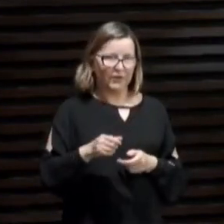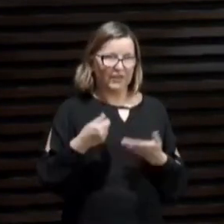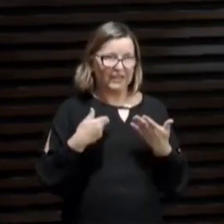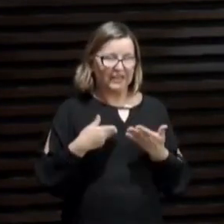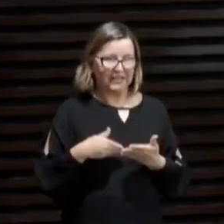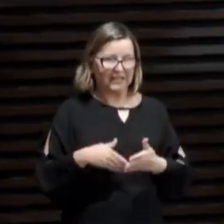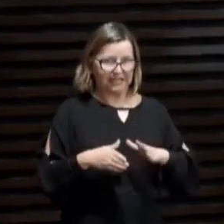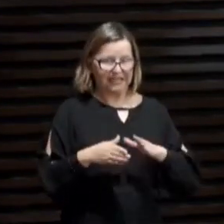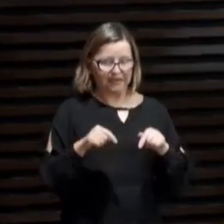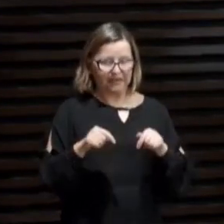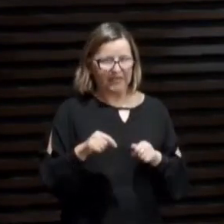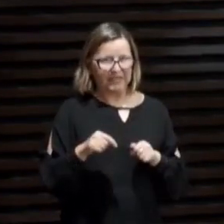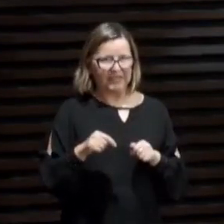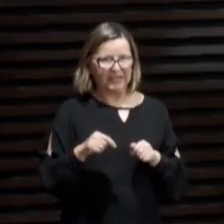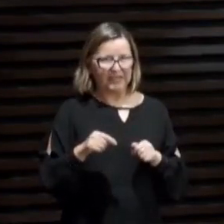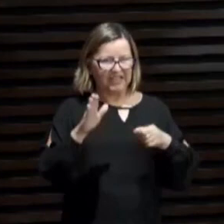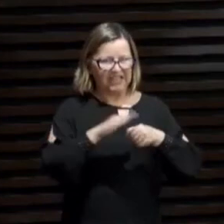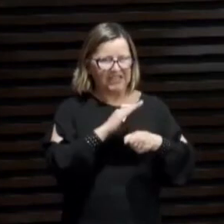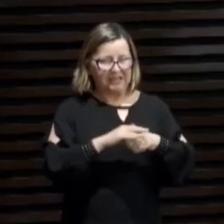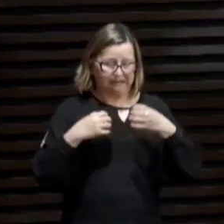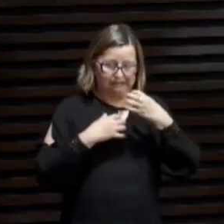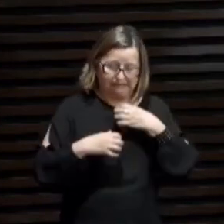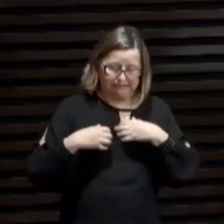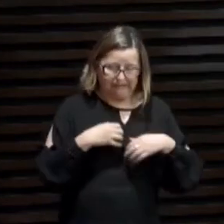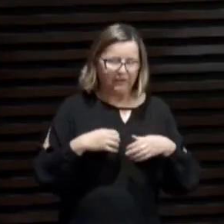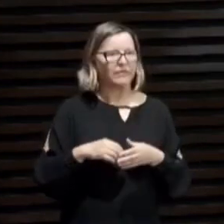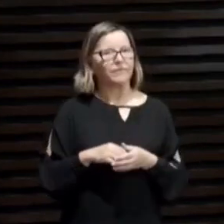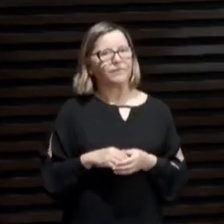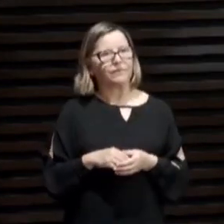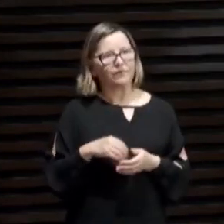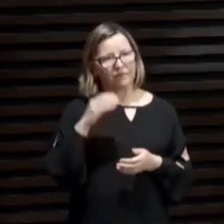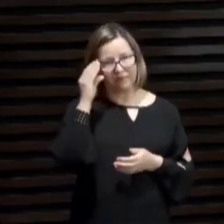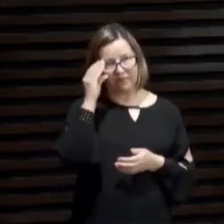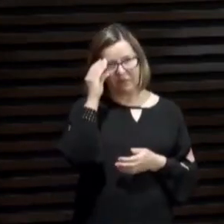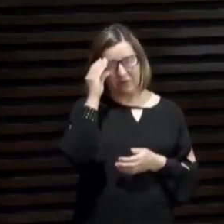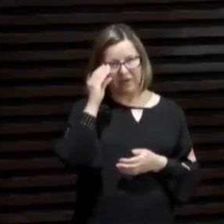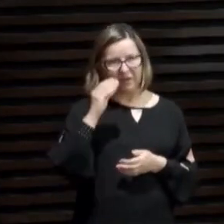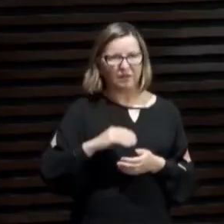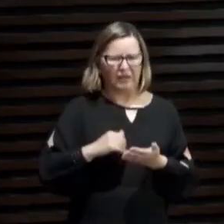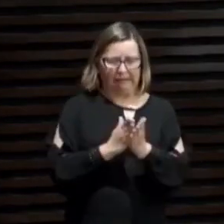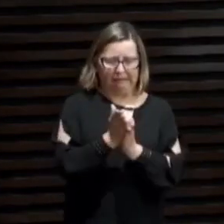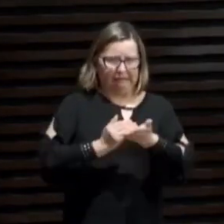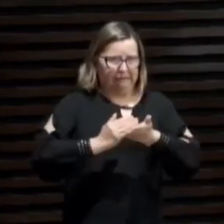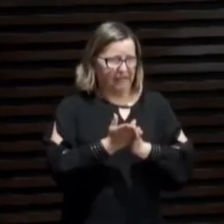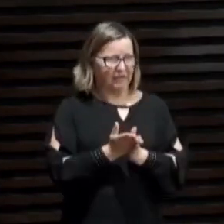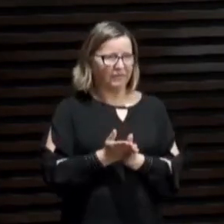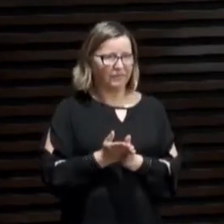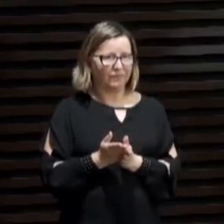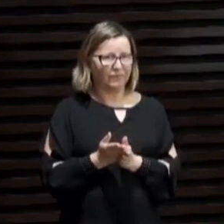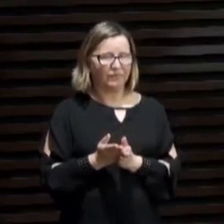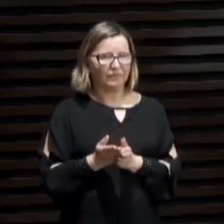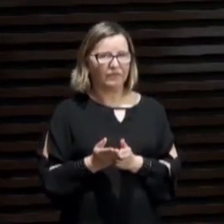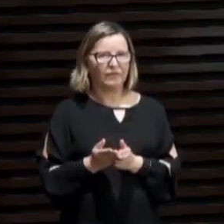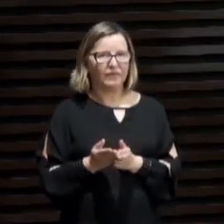de inquietações e misérias. Oh, coisa, bicho inquieto e miserável. Não é miserável